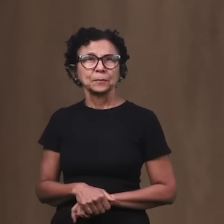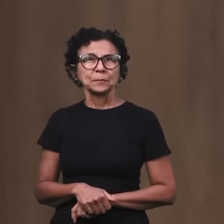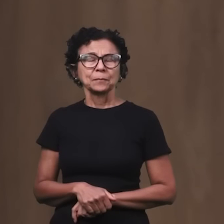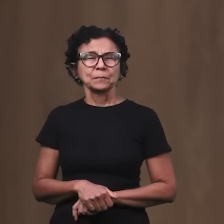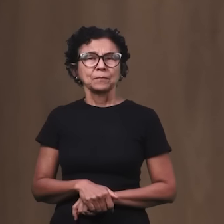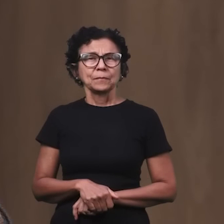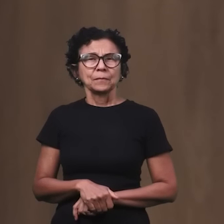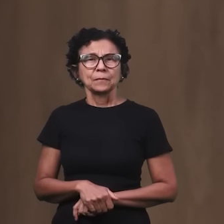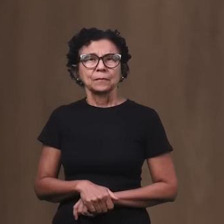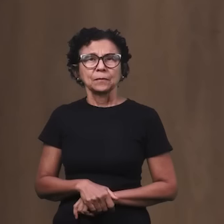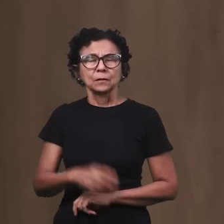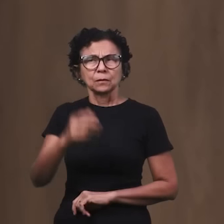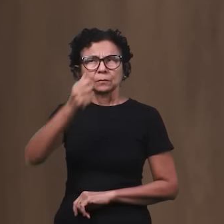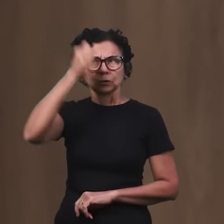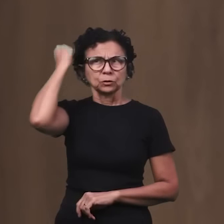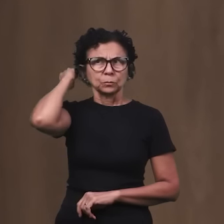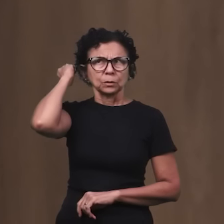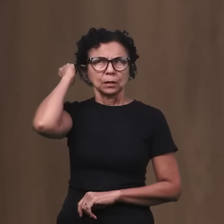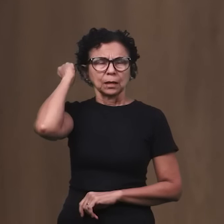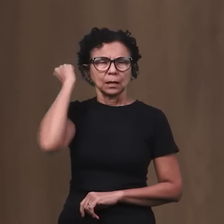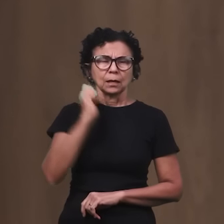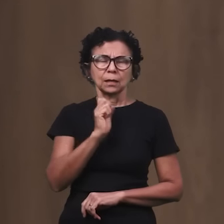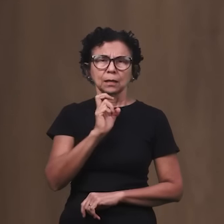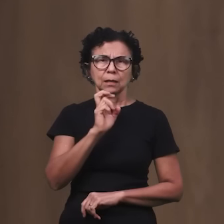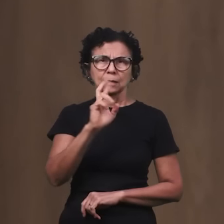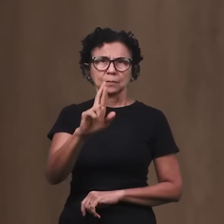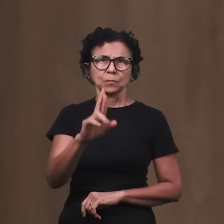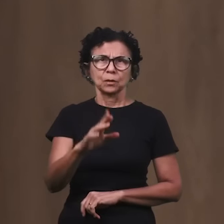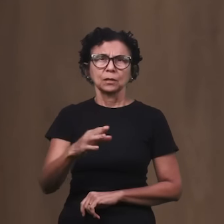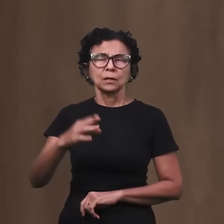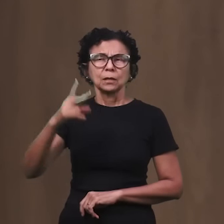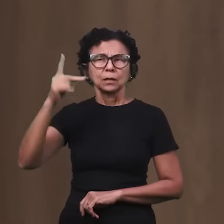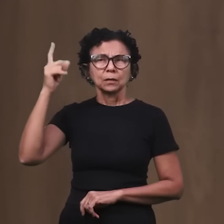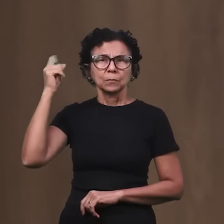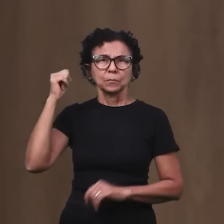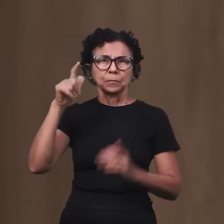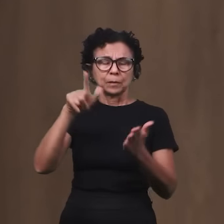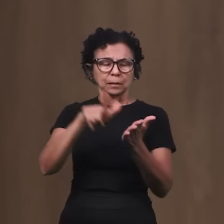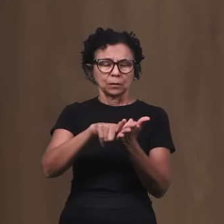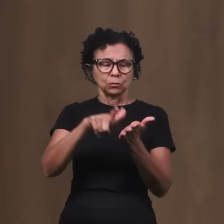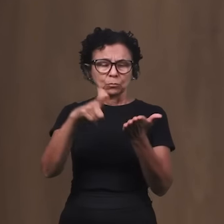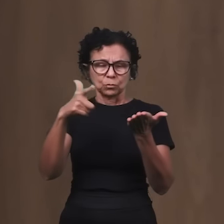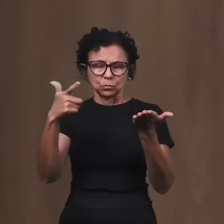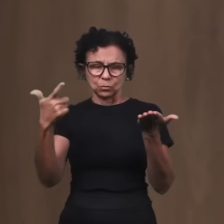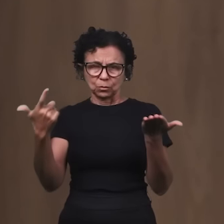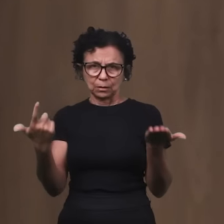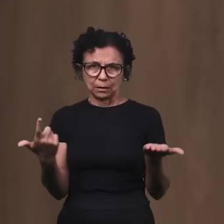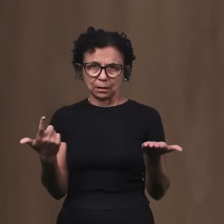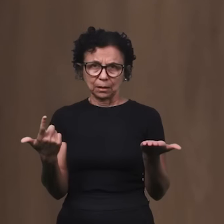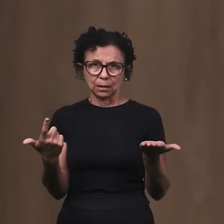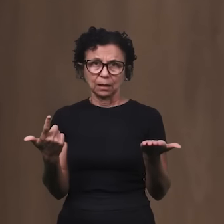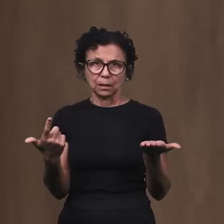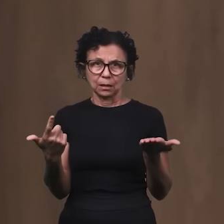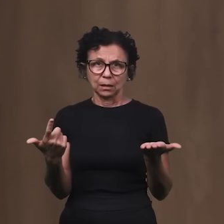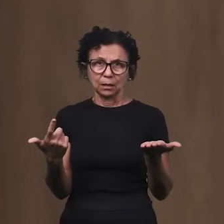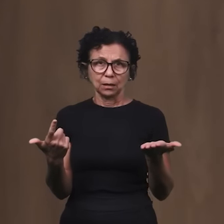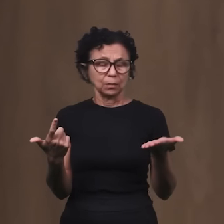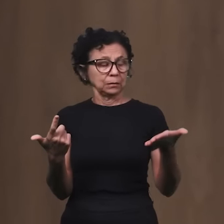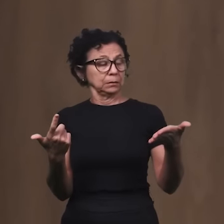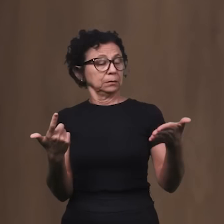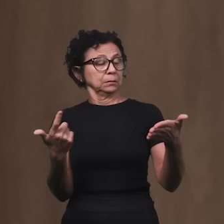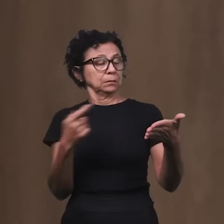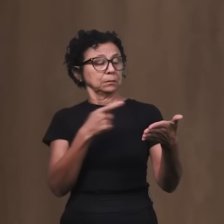do vestibular. Então eu pegava o jornal, naquele tempo acho que era a Gazeta, eu pegava o jornal e já ia na medicina, né?